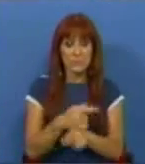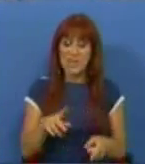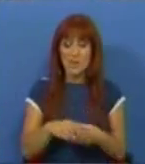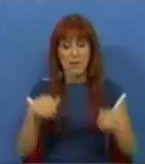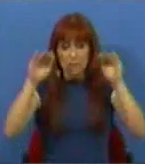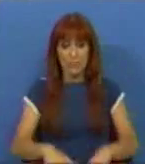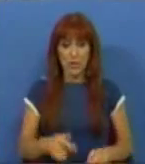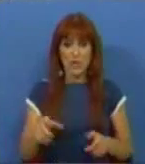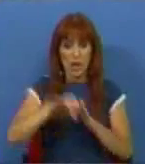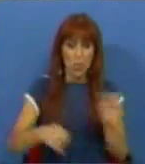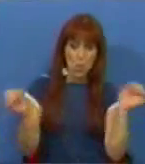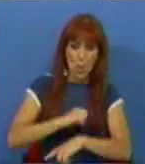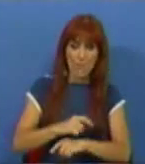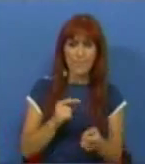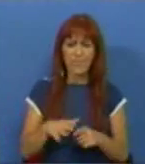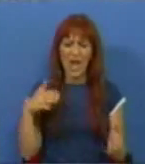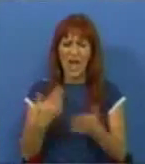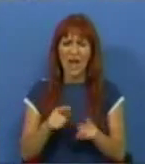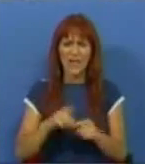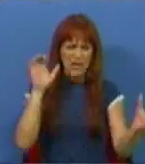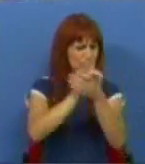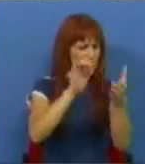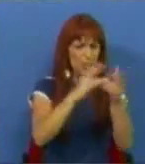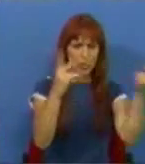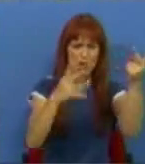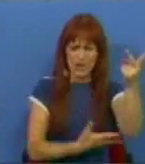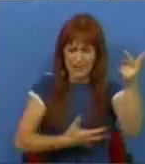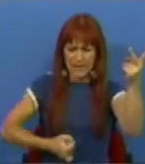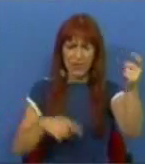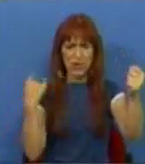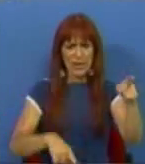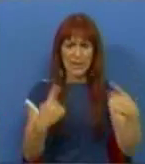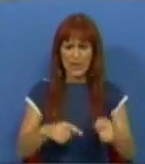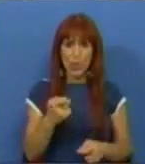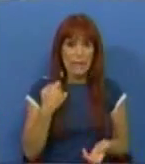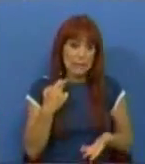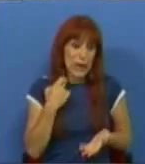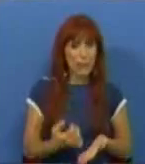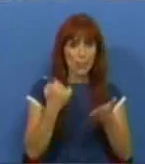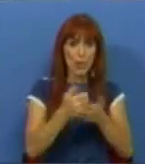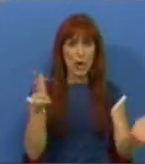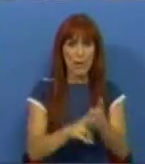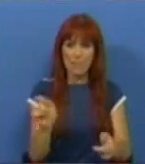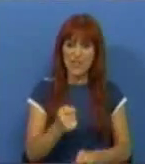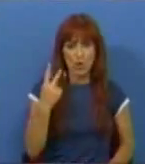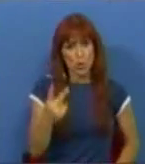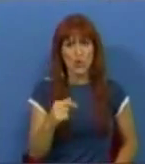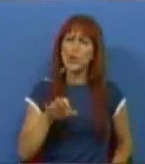não se reduz a precariedade, até aos casais desempregados que tinham um pequeno apoio aprovado há 2